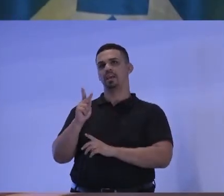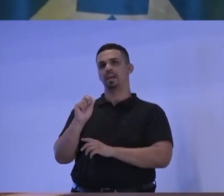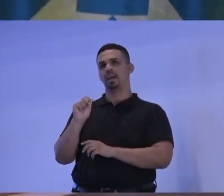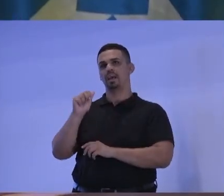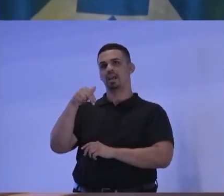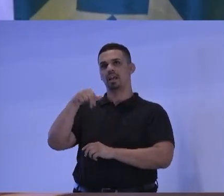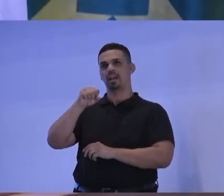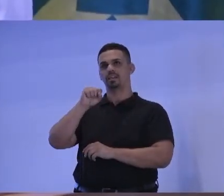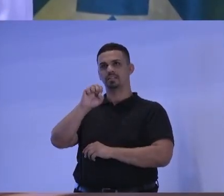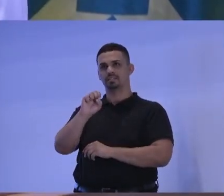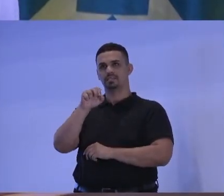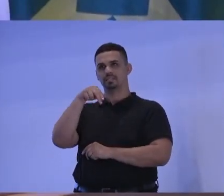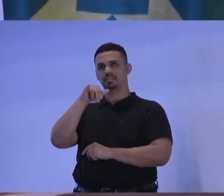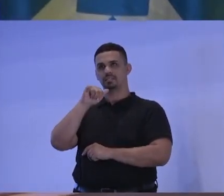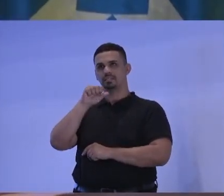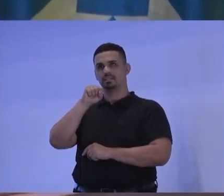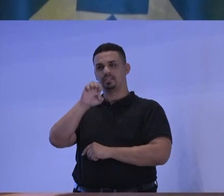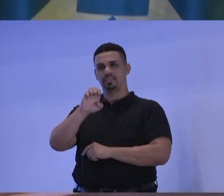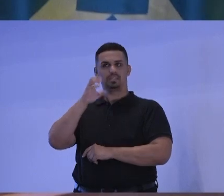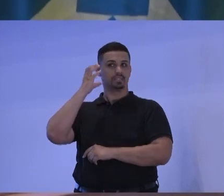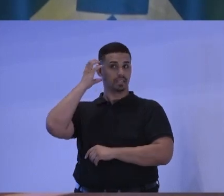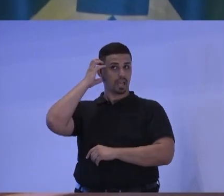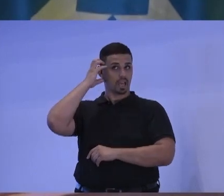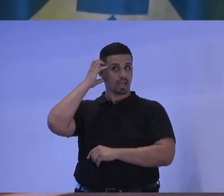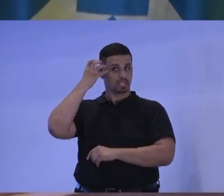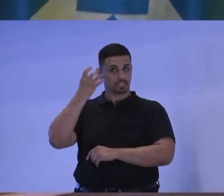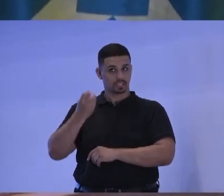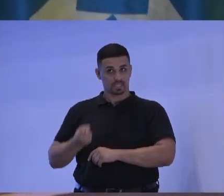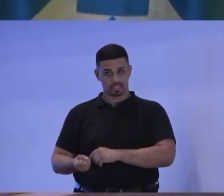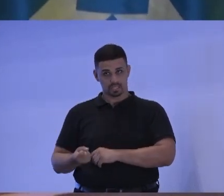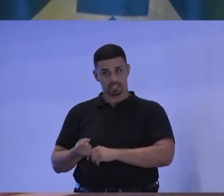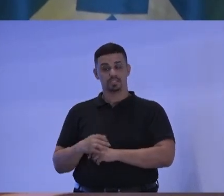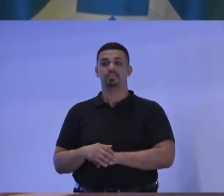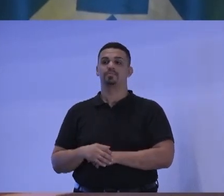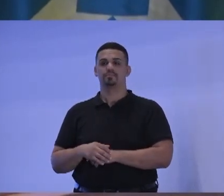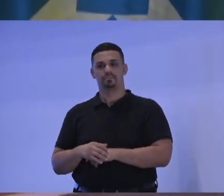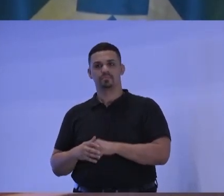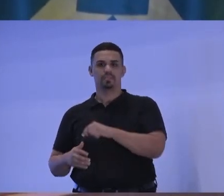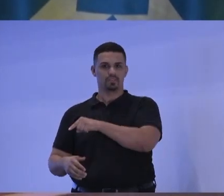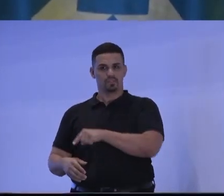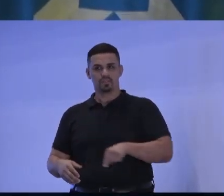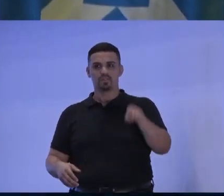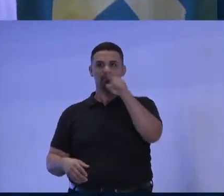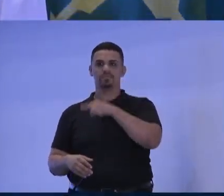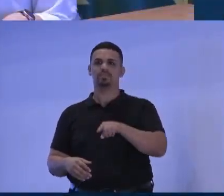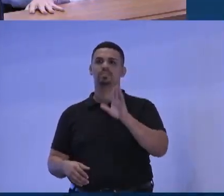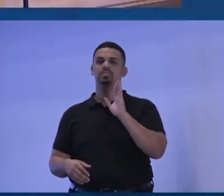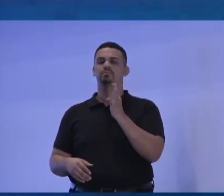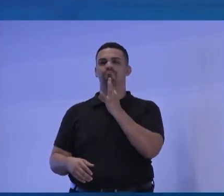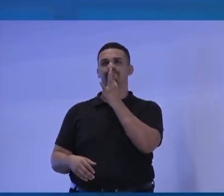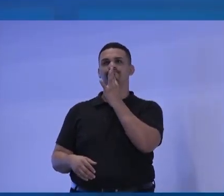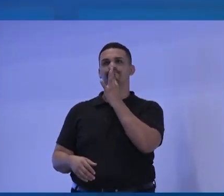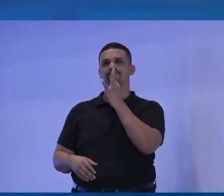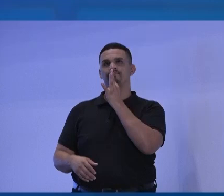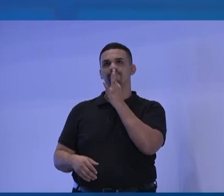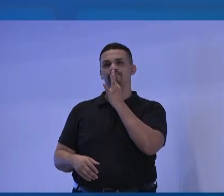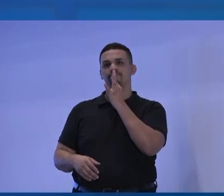Obrigada. Então, o que é a hanseníase? Provavelmente todos aqui já ouviram falar